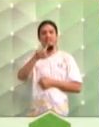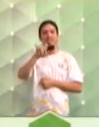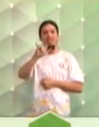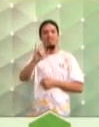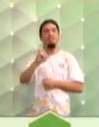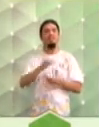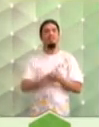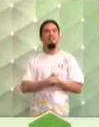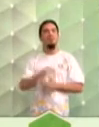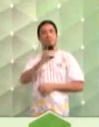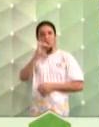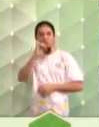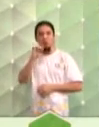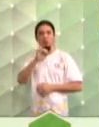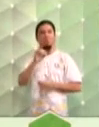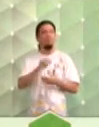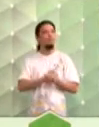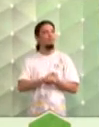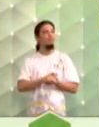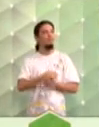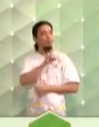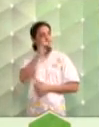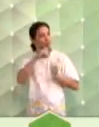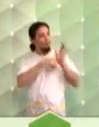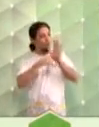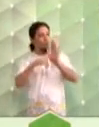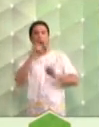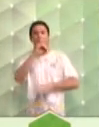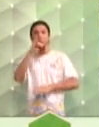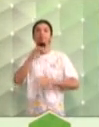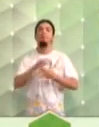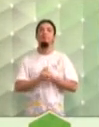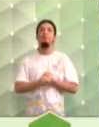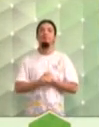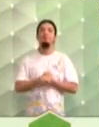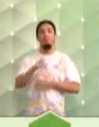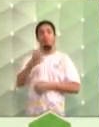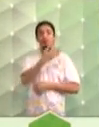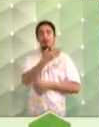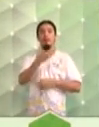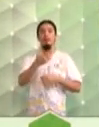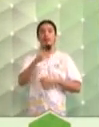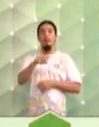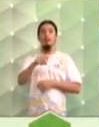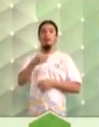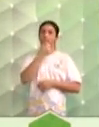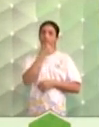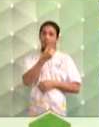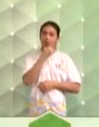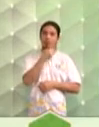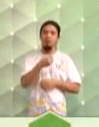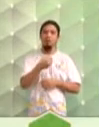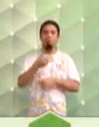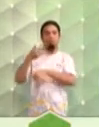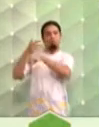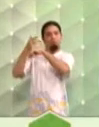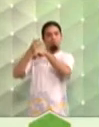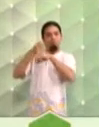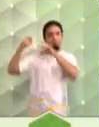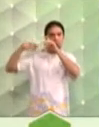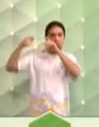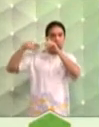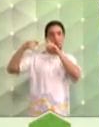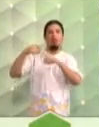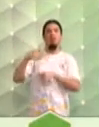Oi. Oi, pra todo mundo. O Gato Júnior é o nosso repórter cinematográfico. Tem mais de 50 anos